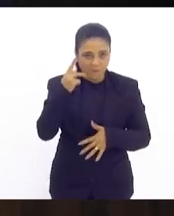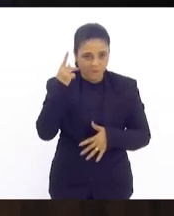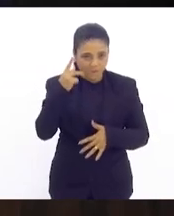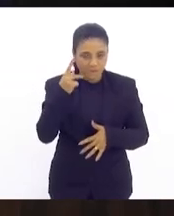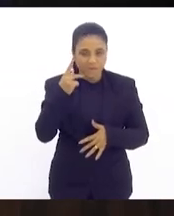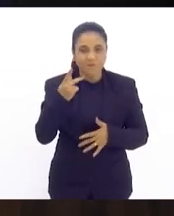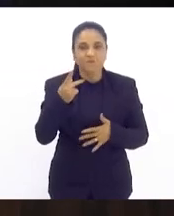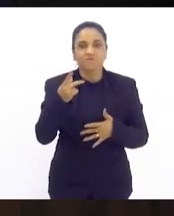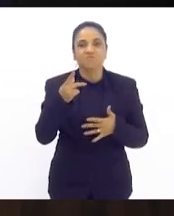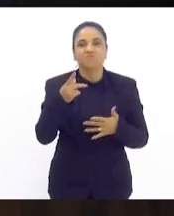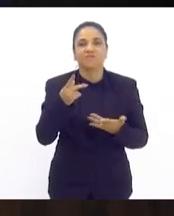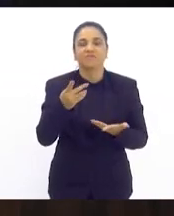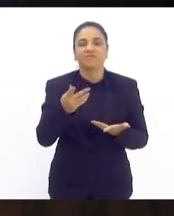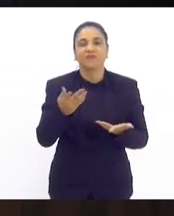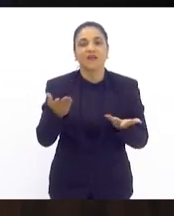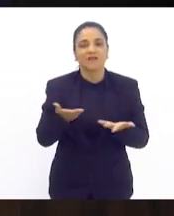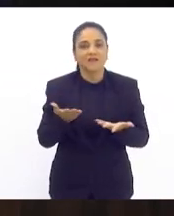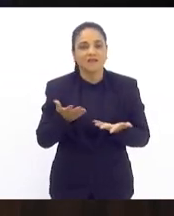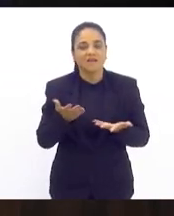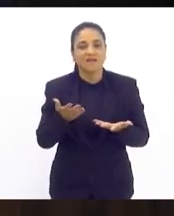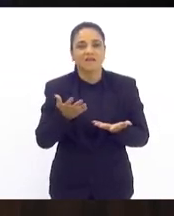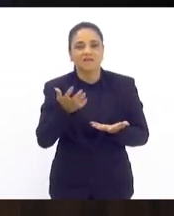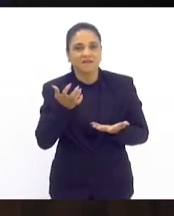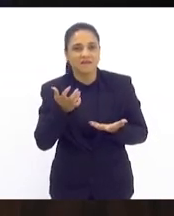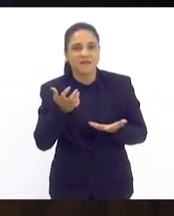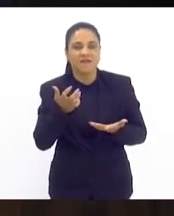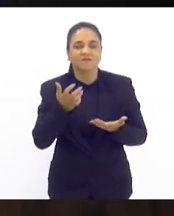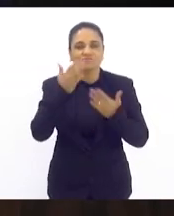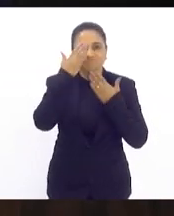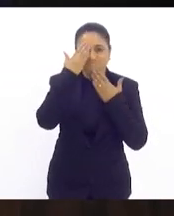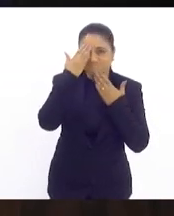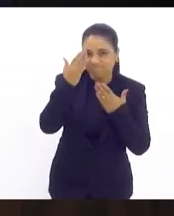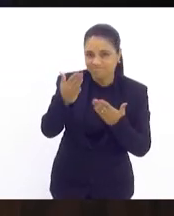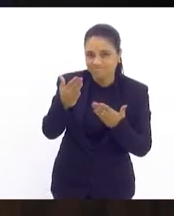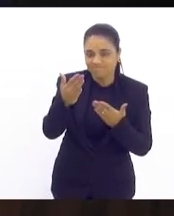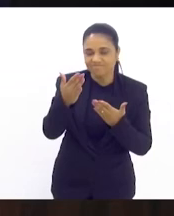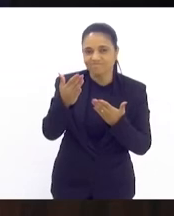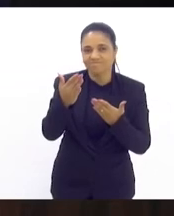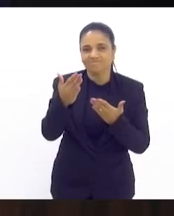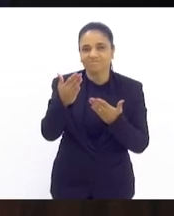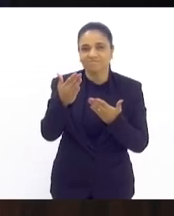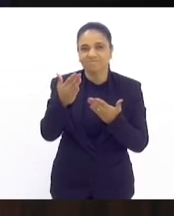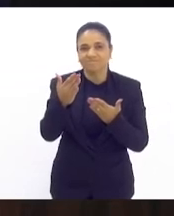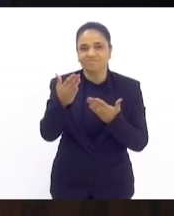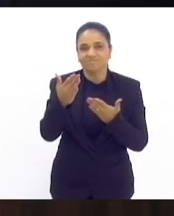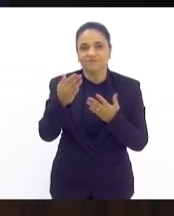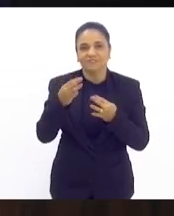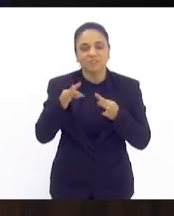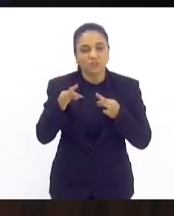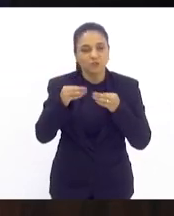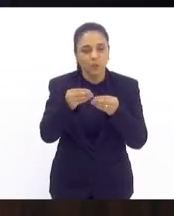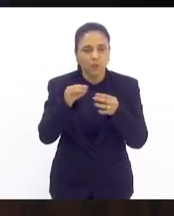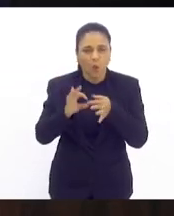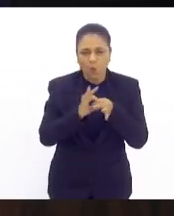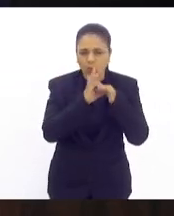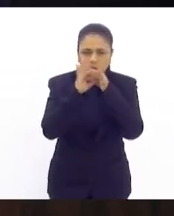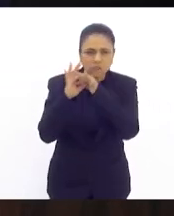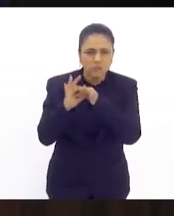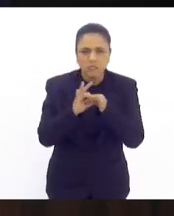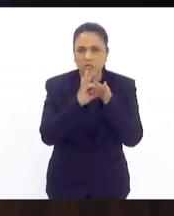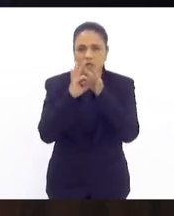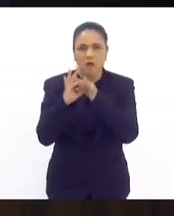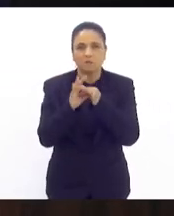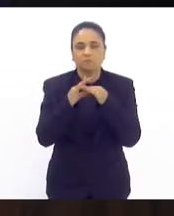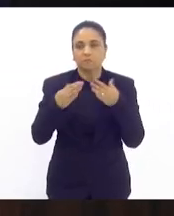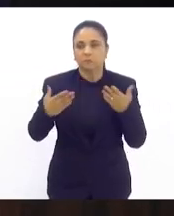quero também aqui agradecer também aqui a toda a união acho que hoje